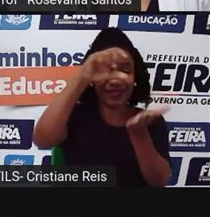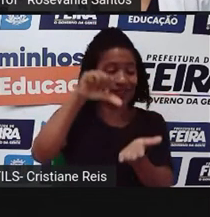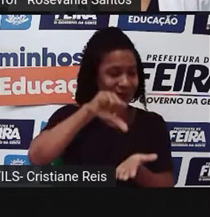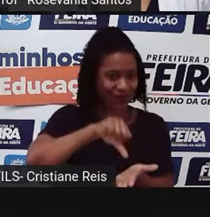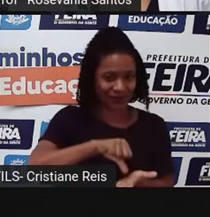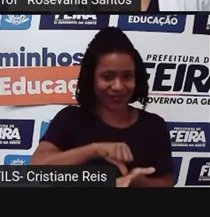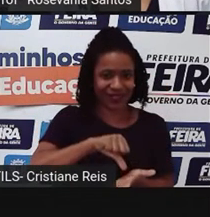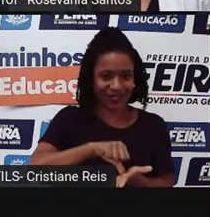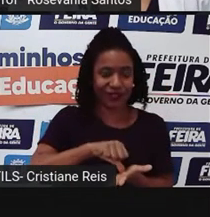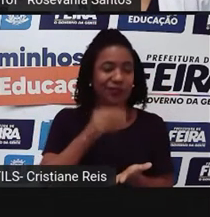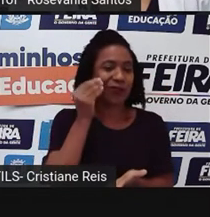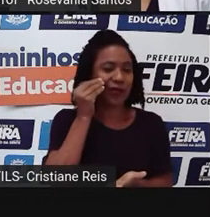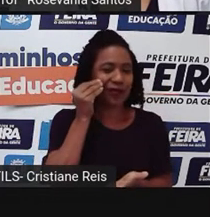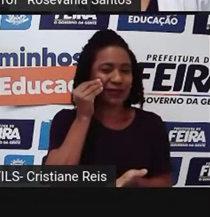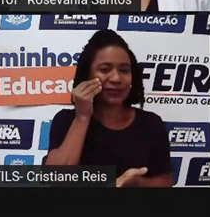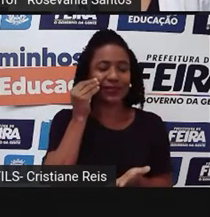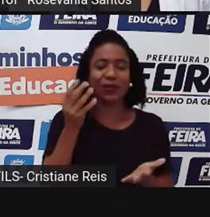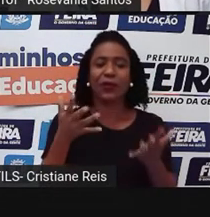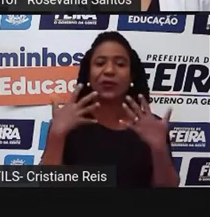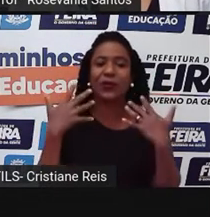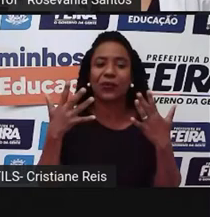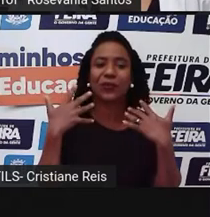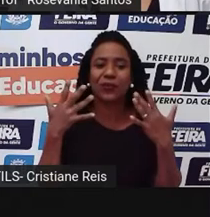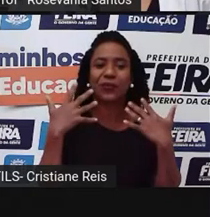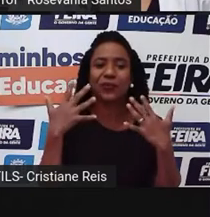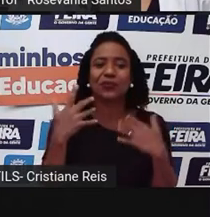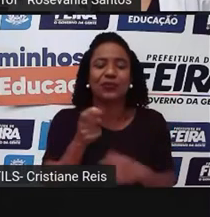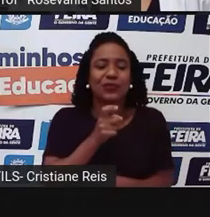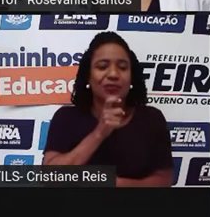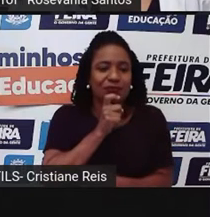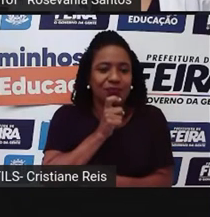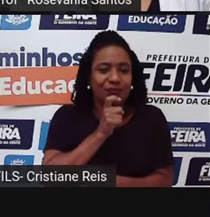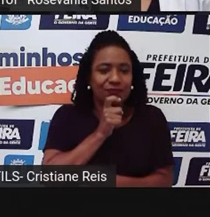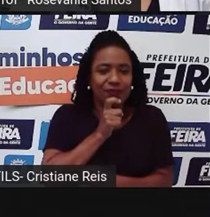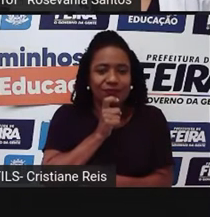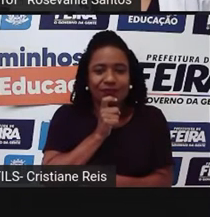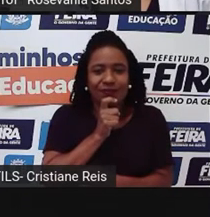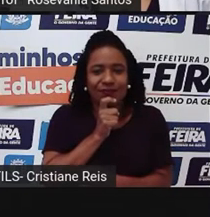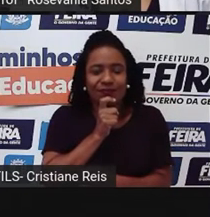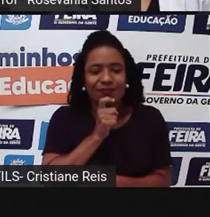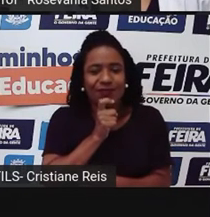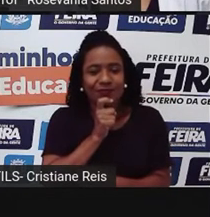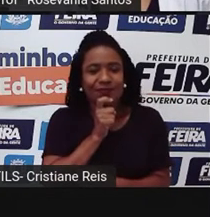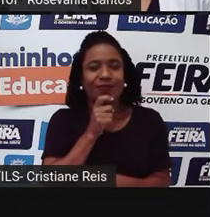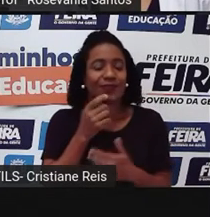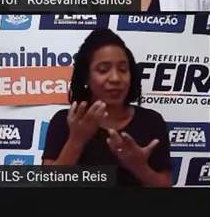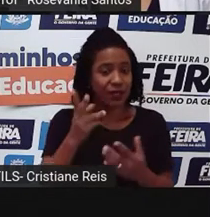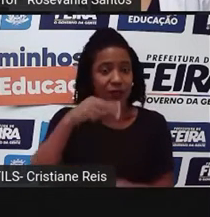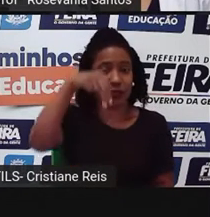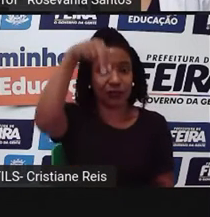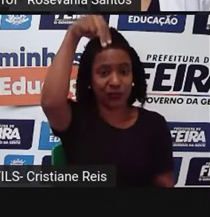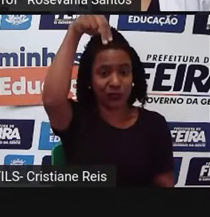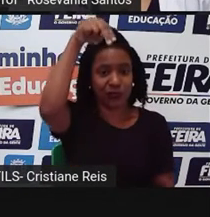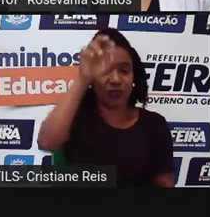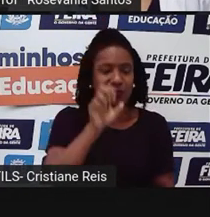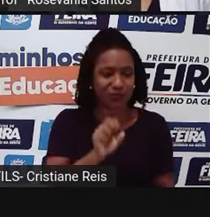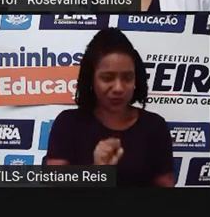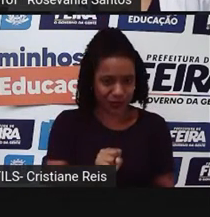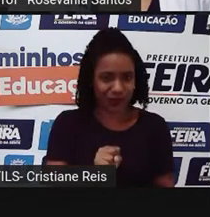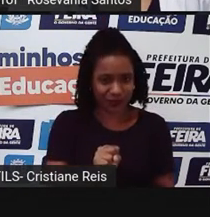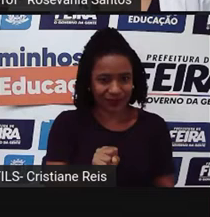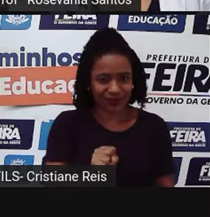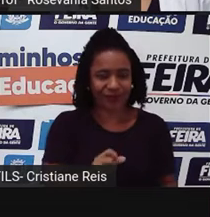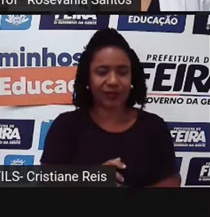as áreas temperadas do planeta, um pouquinho mais frias, né? Aqui outra área temperada, a temperada norte, a temperada sul,